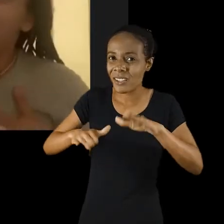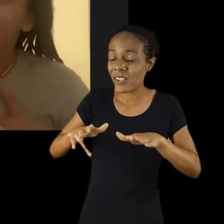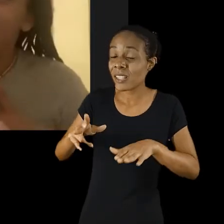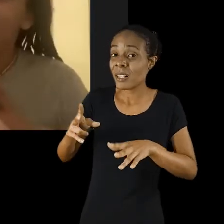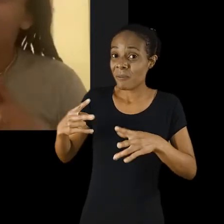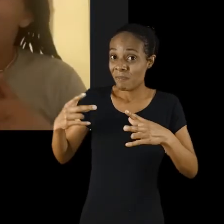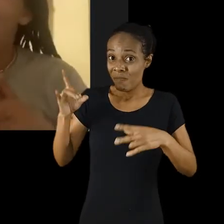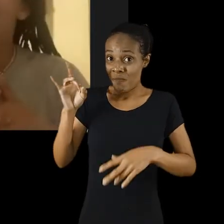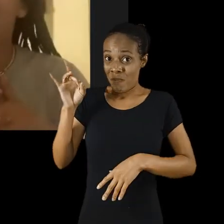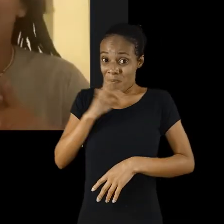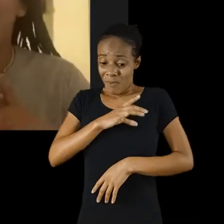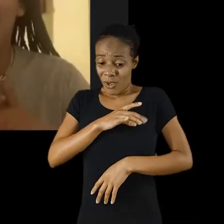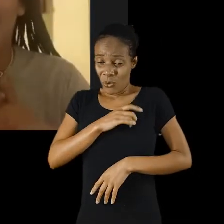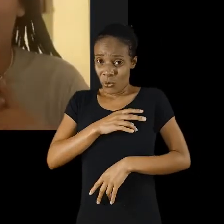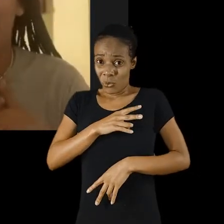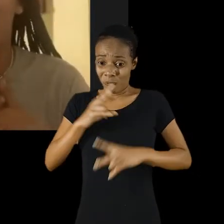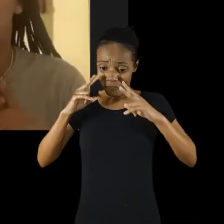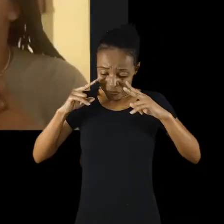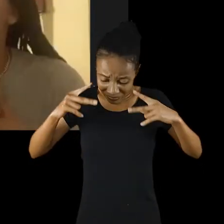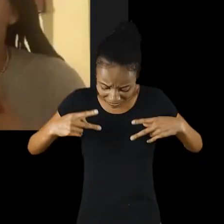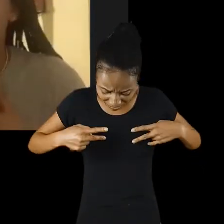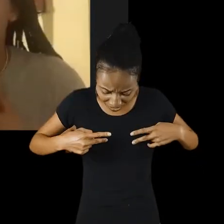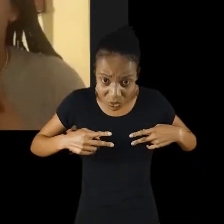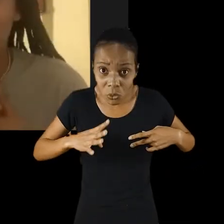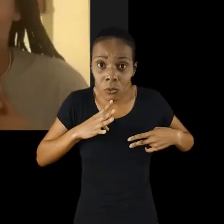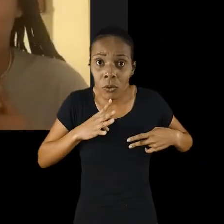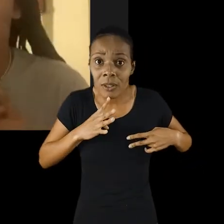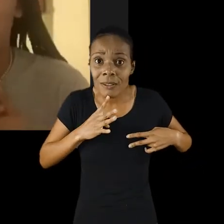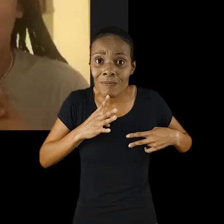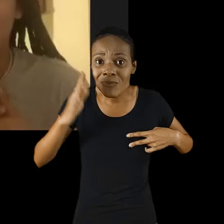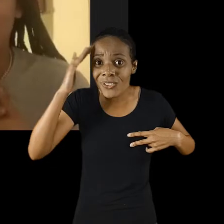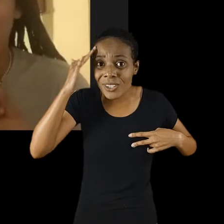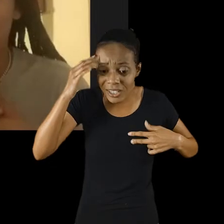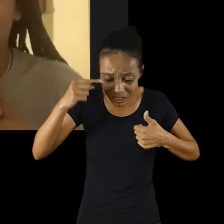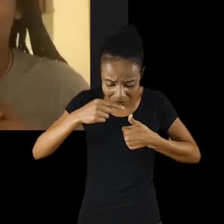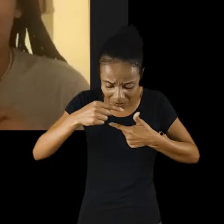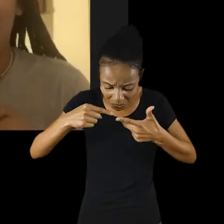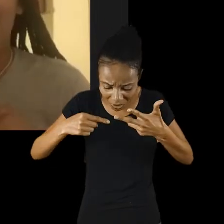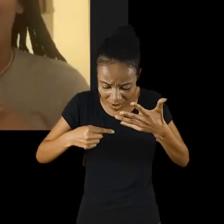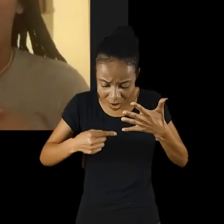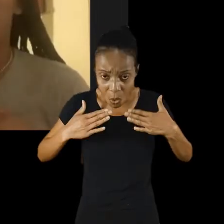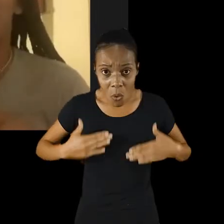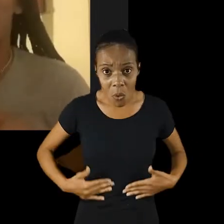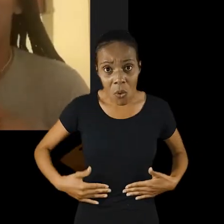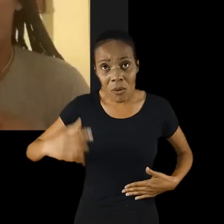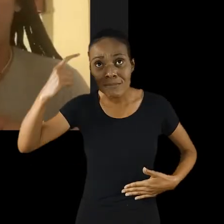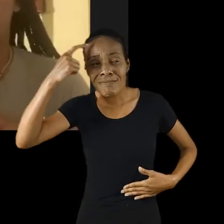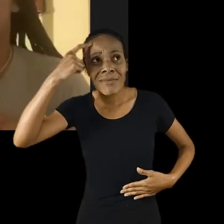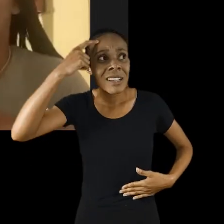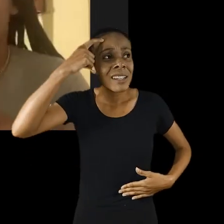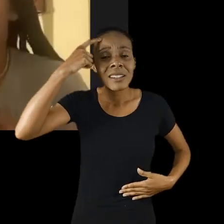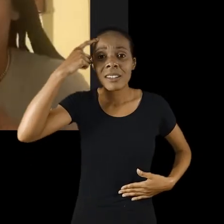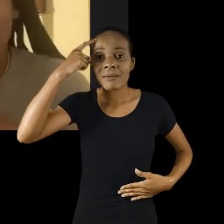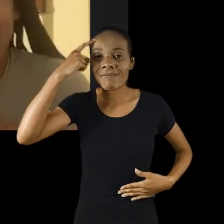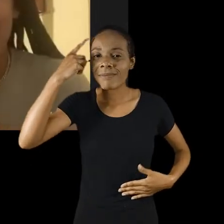também, sabe? De entender tudo que se passa dentro do nosso corpo, da nossa cabeça. Então, eu queria saber se você